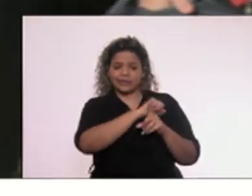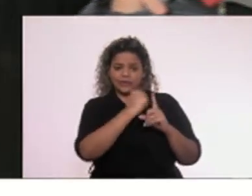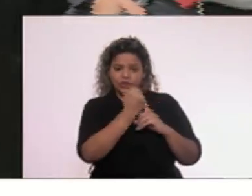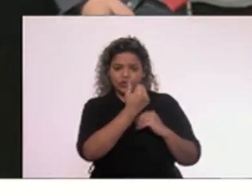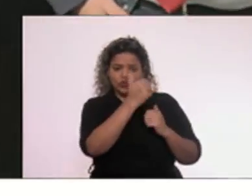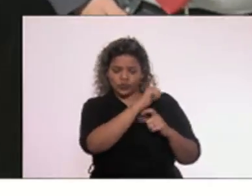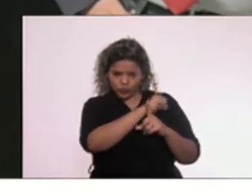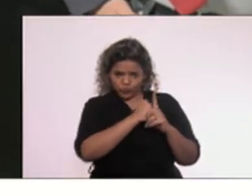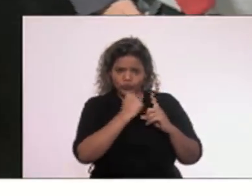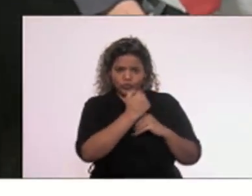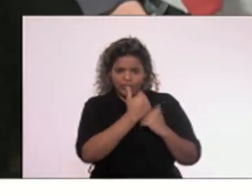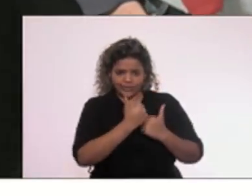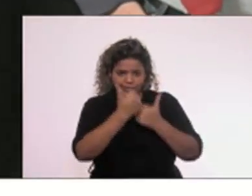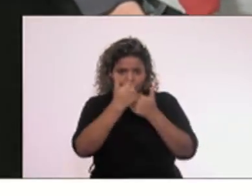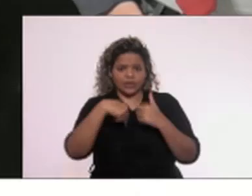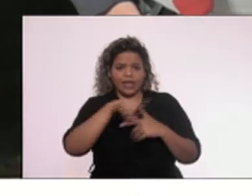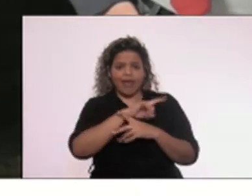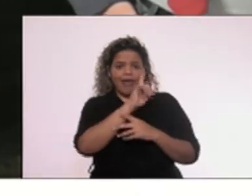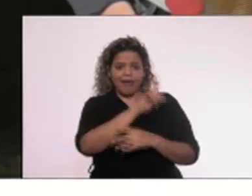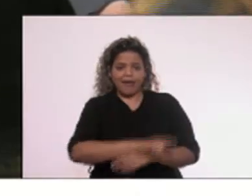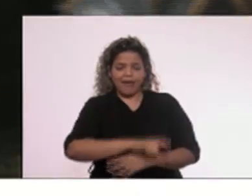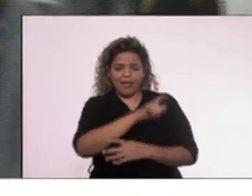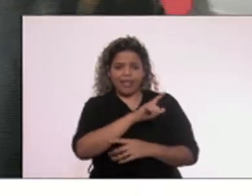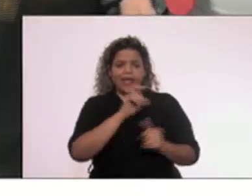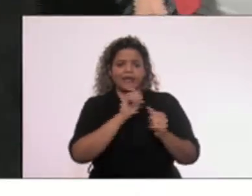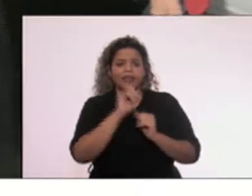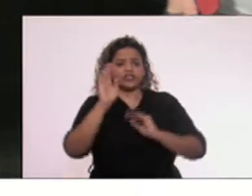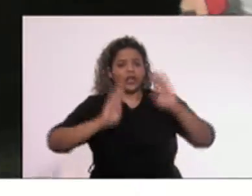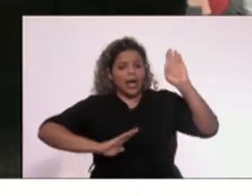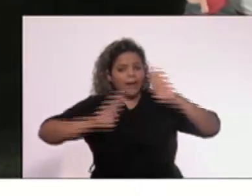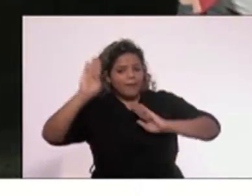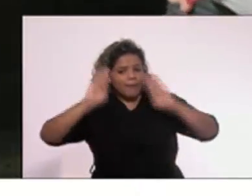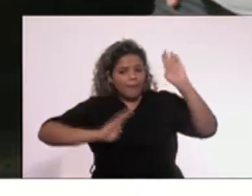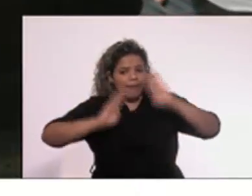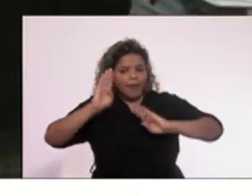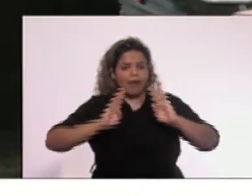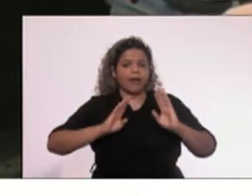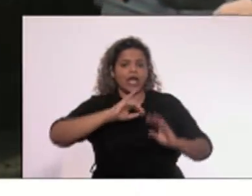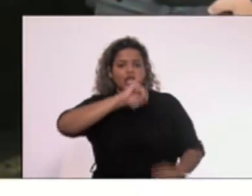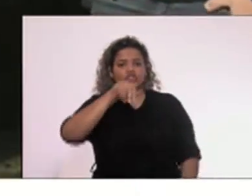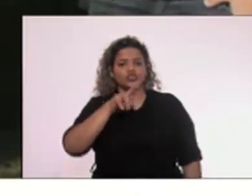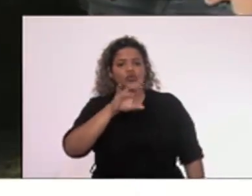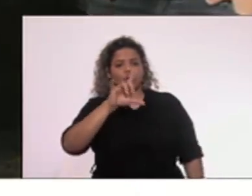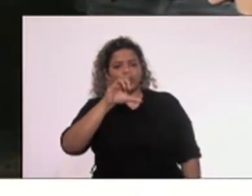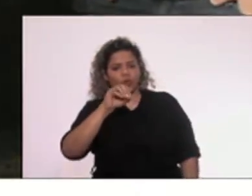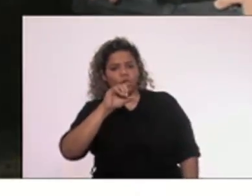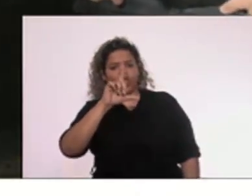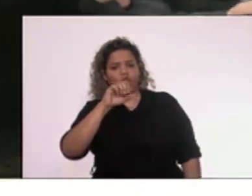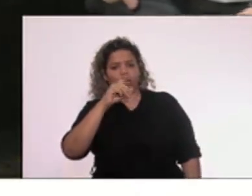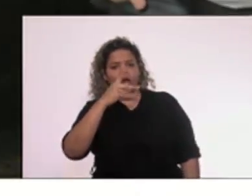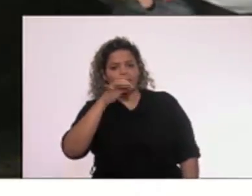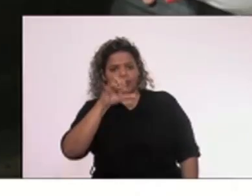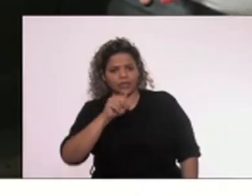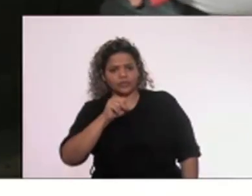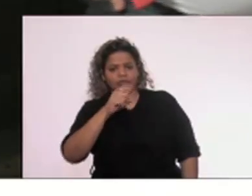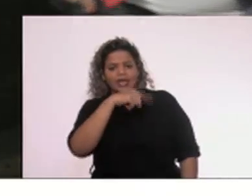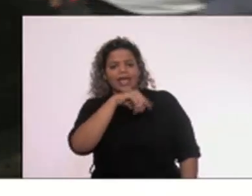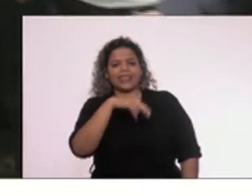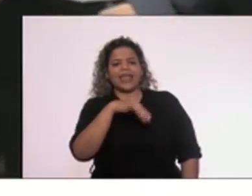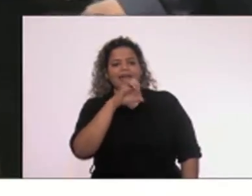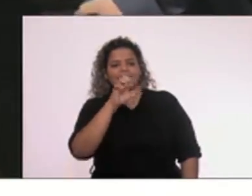Nova Friburgo e ela fez campanha para o Júlio Lopes e para a Néia